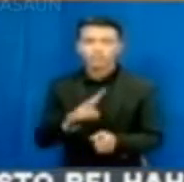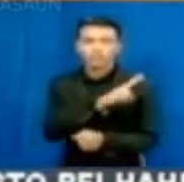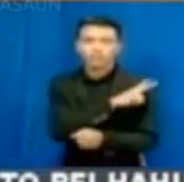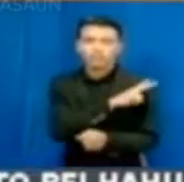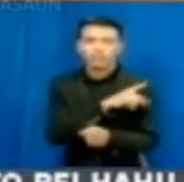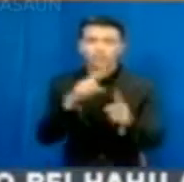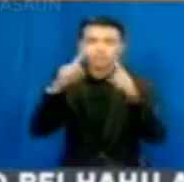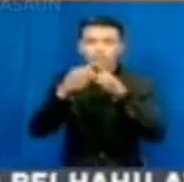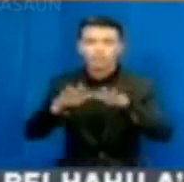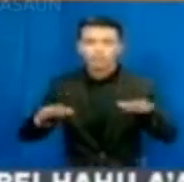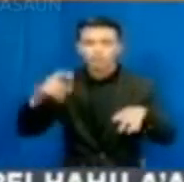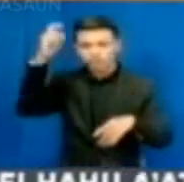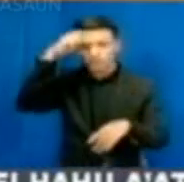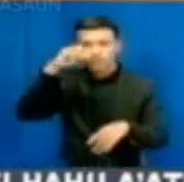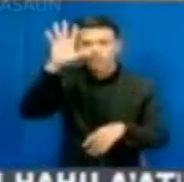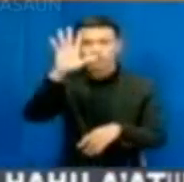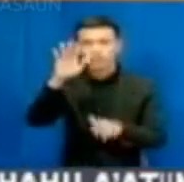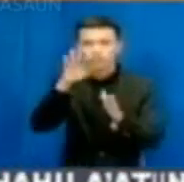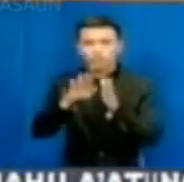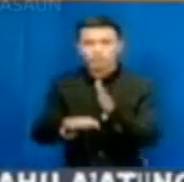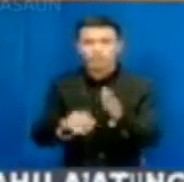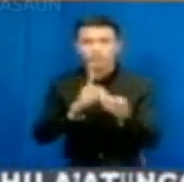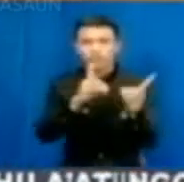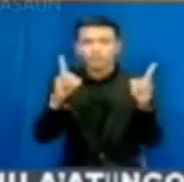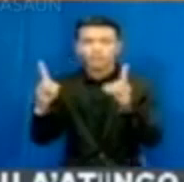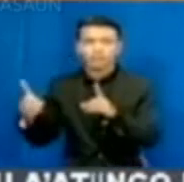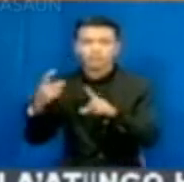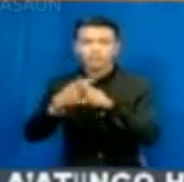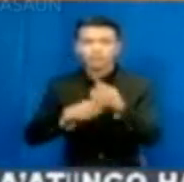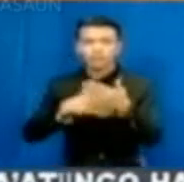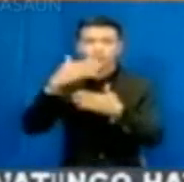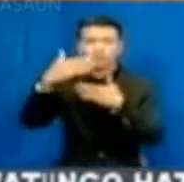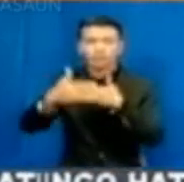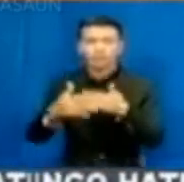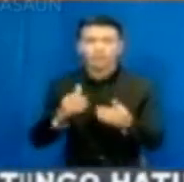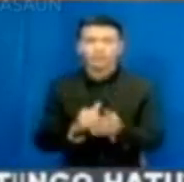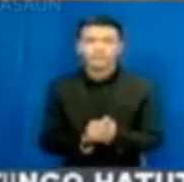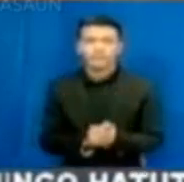Vaksinasaun balabari ko idadi tinan lima maikraik si realiza iha fulanoin.